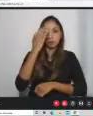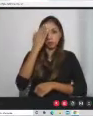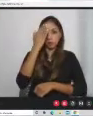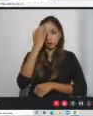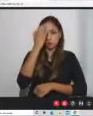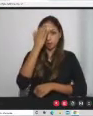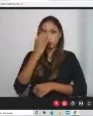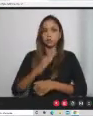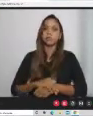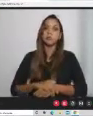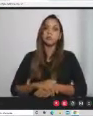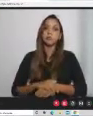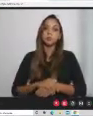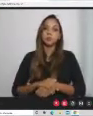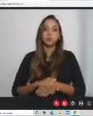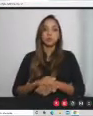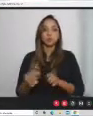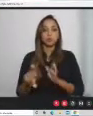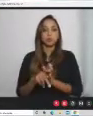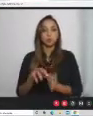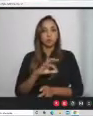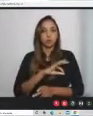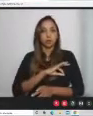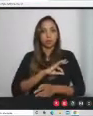Municipal. Indicação